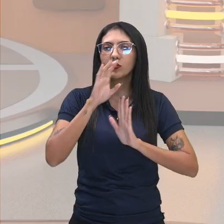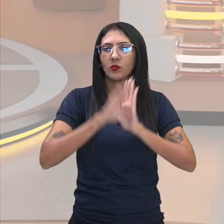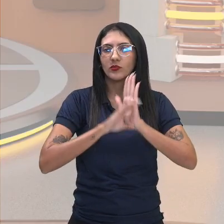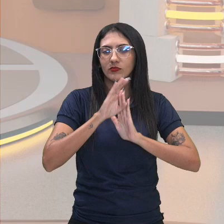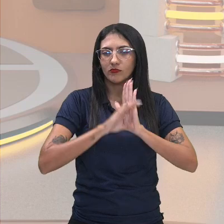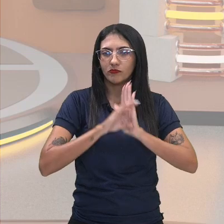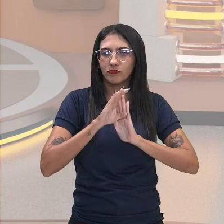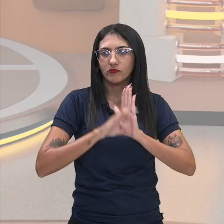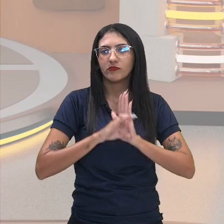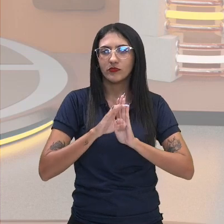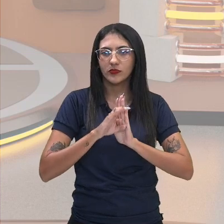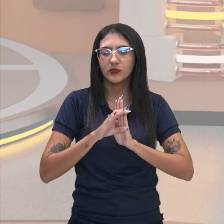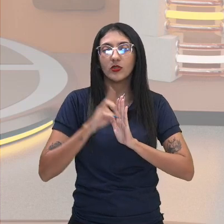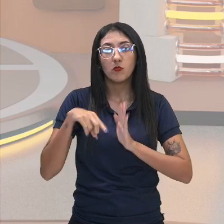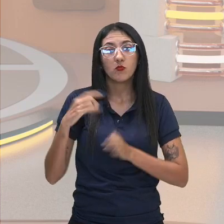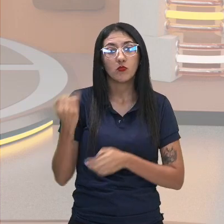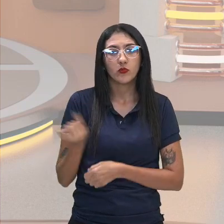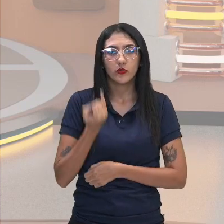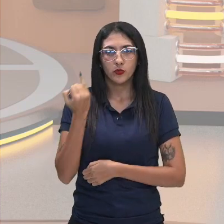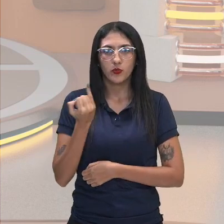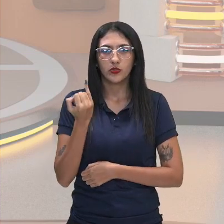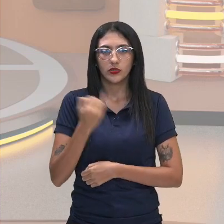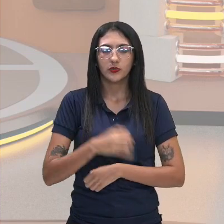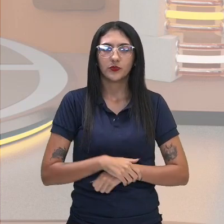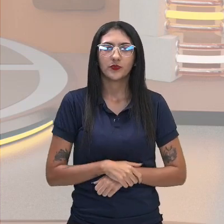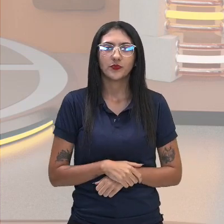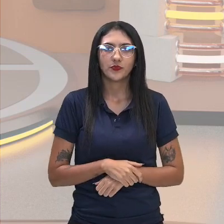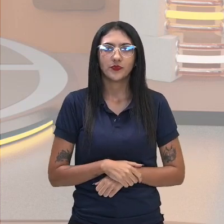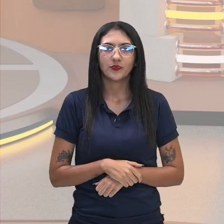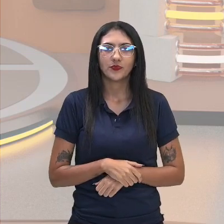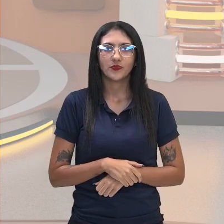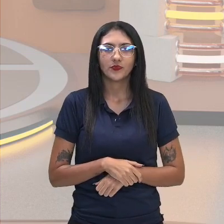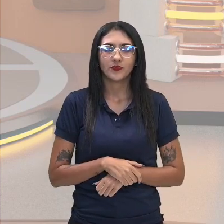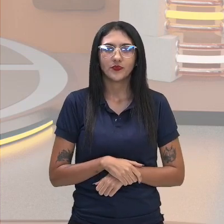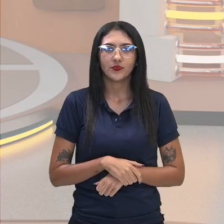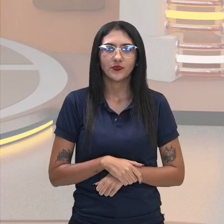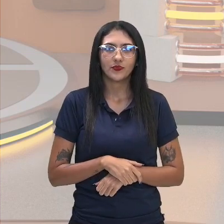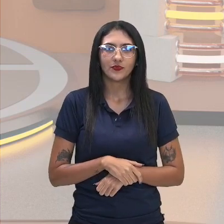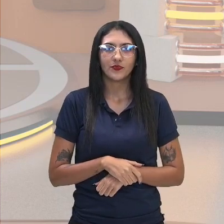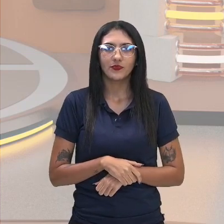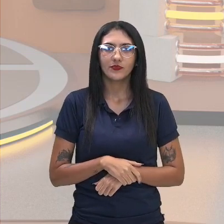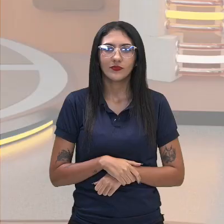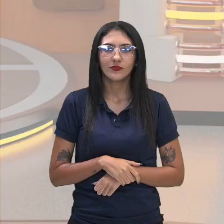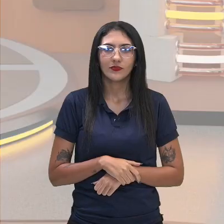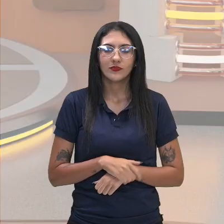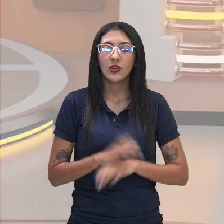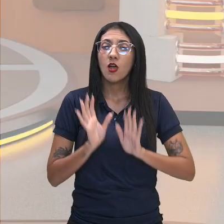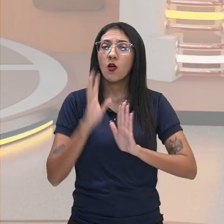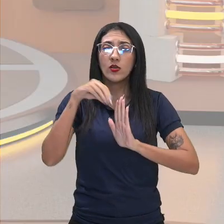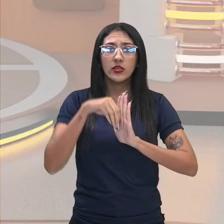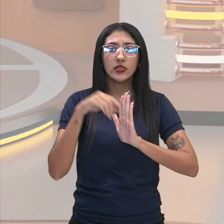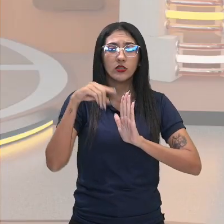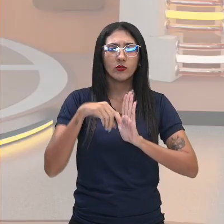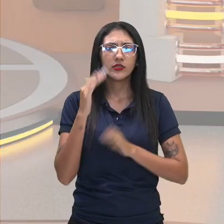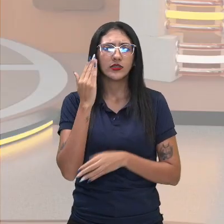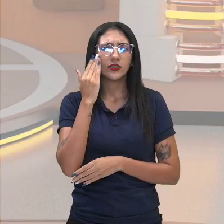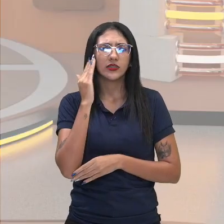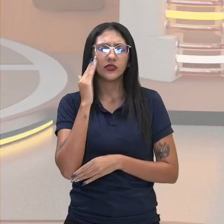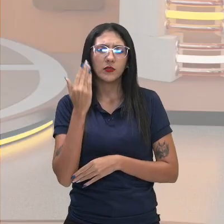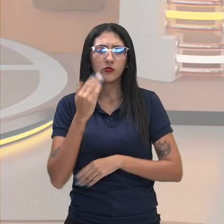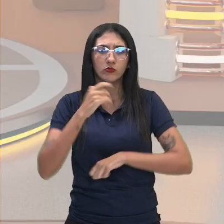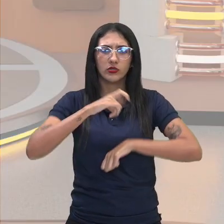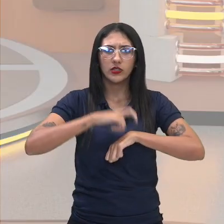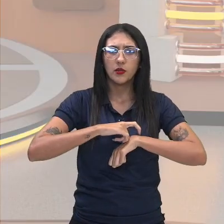relação fundamental e basilar. E dentro desse processo de compreensão da relação entre o